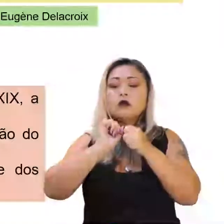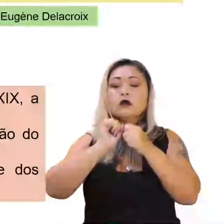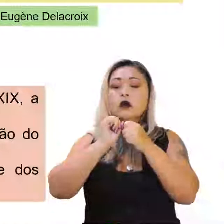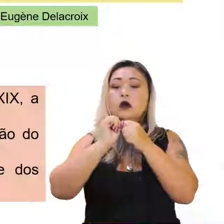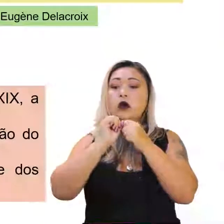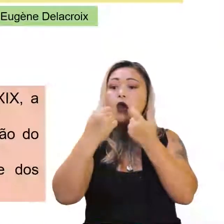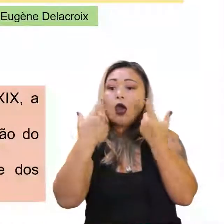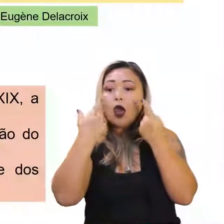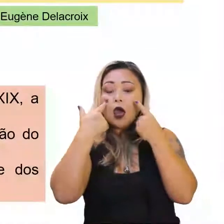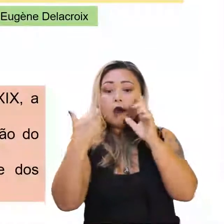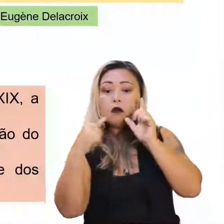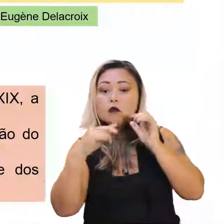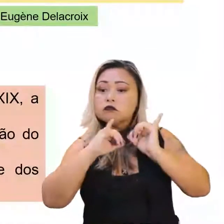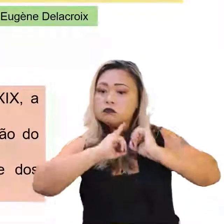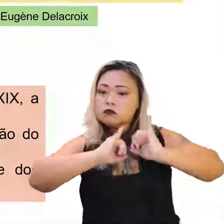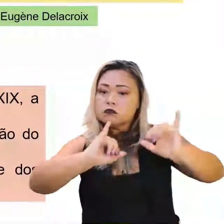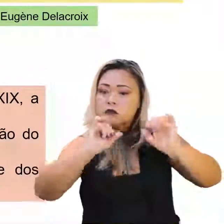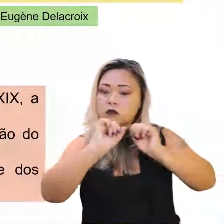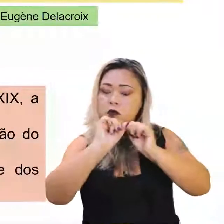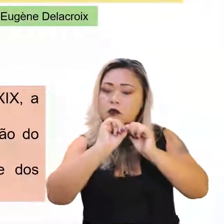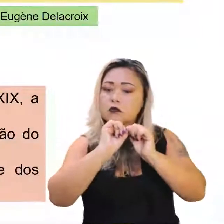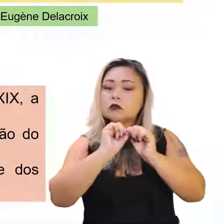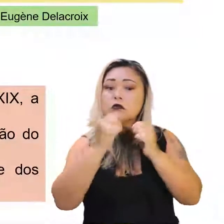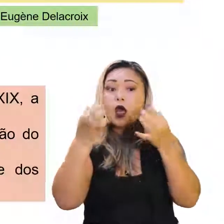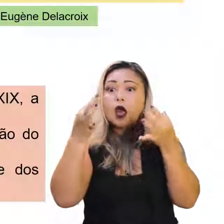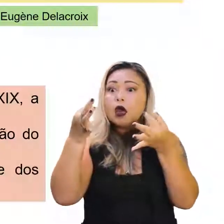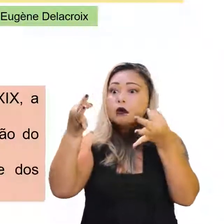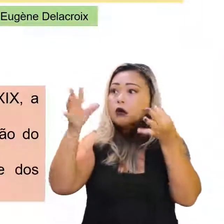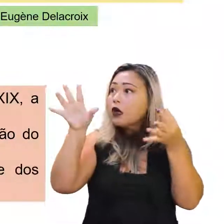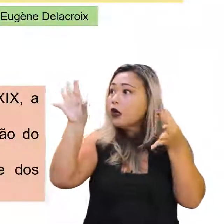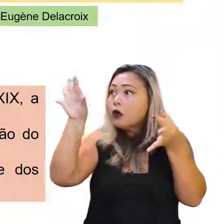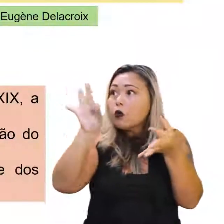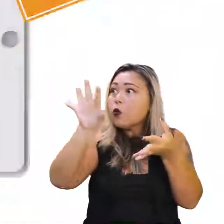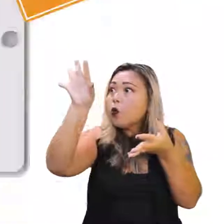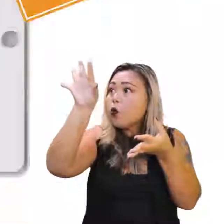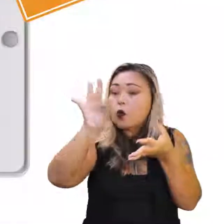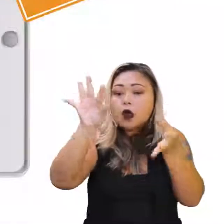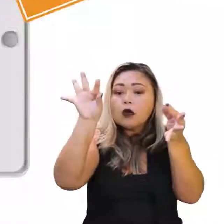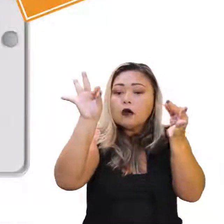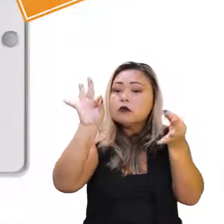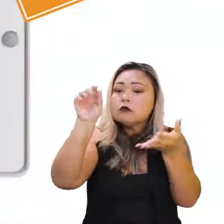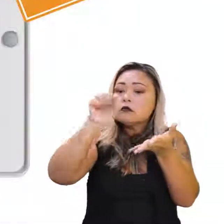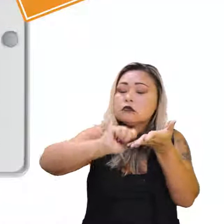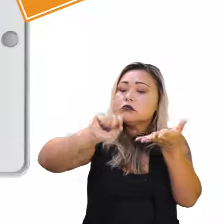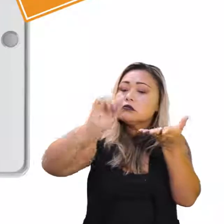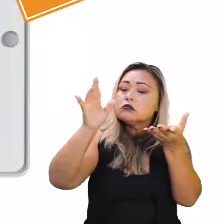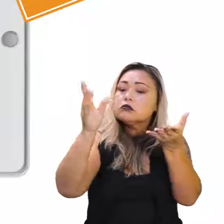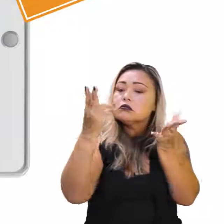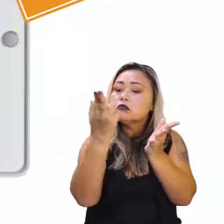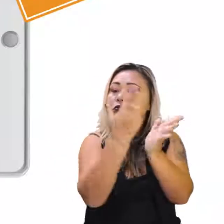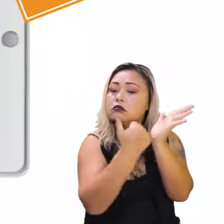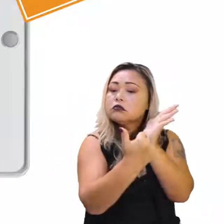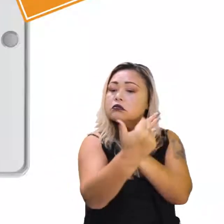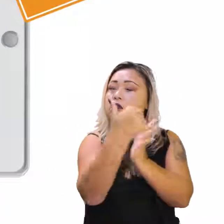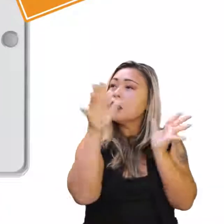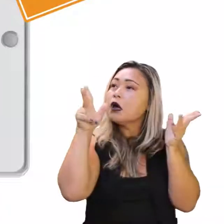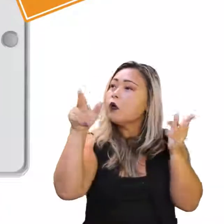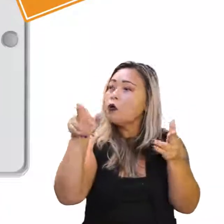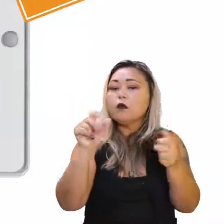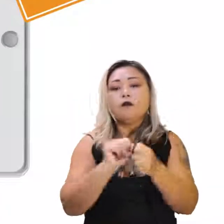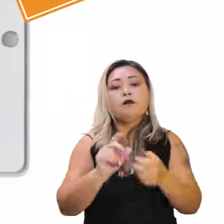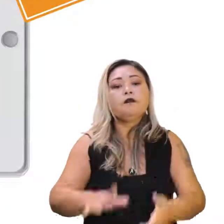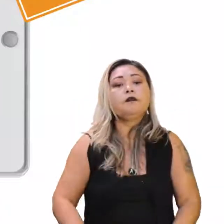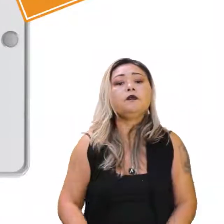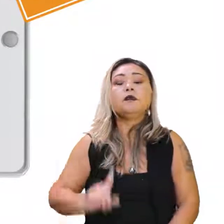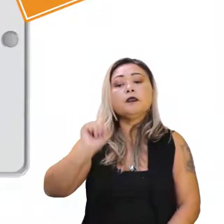da realidade dos aspectos descritivos são os que mais ficaram importantes aí nesse estilo. Exato. Então vamos